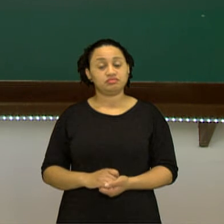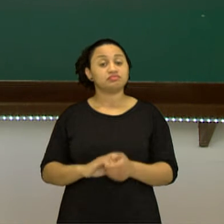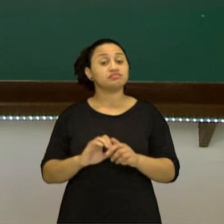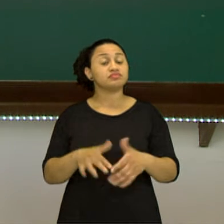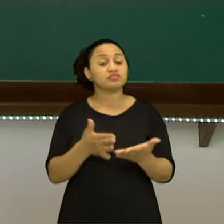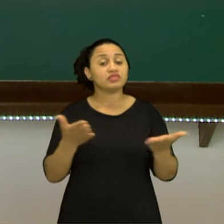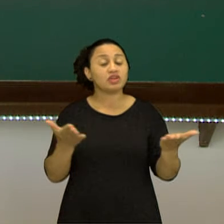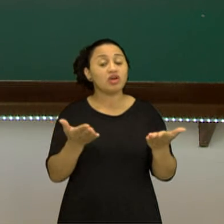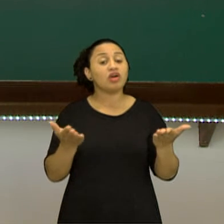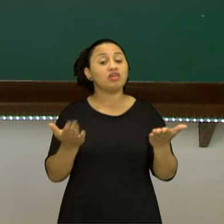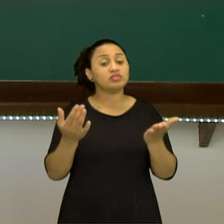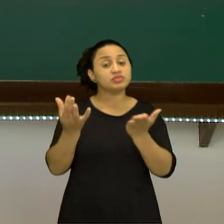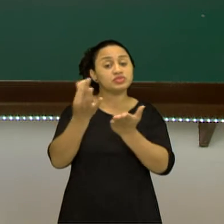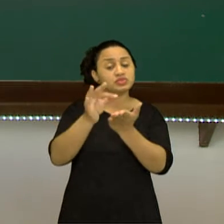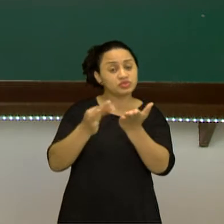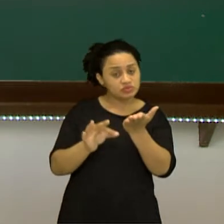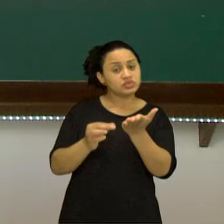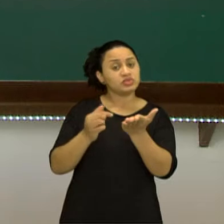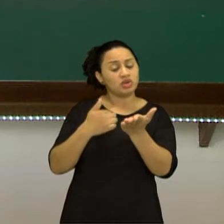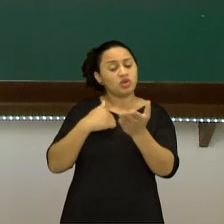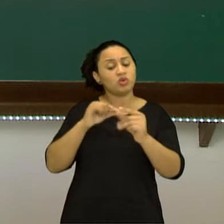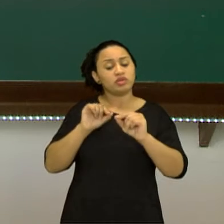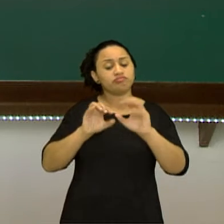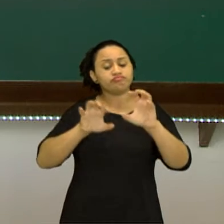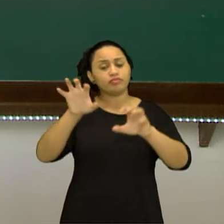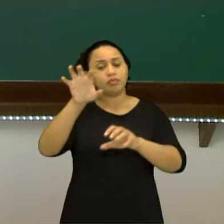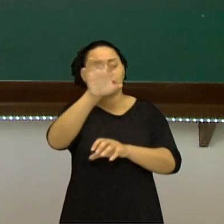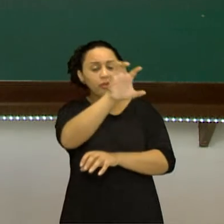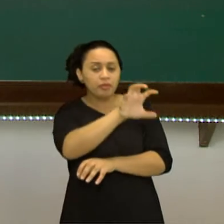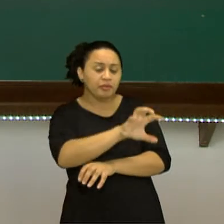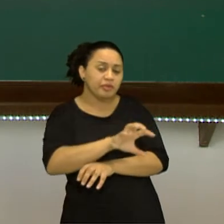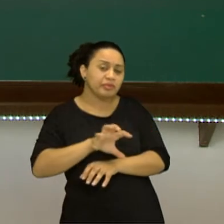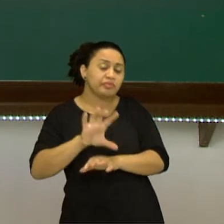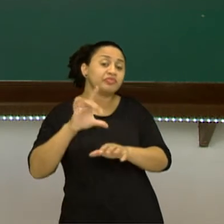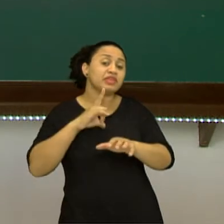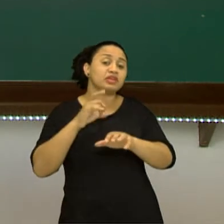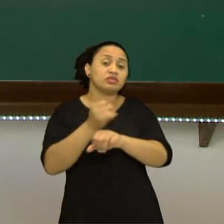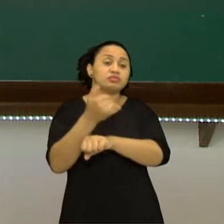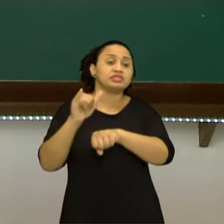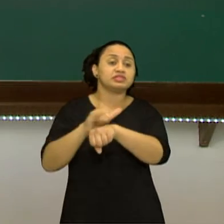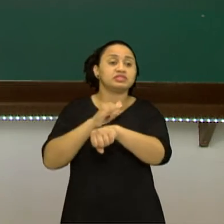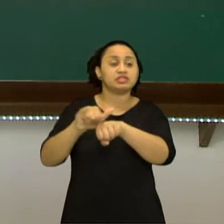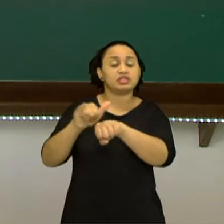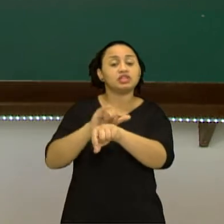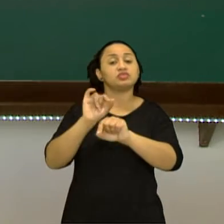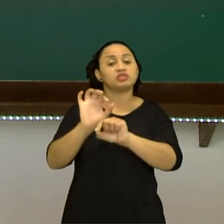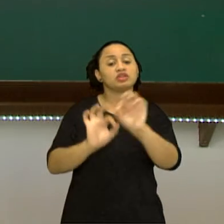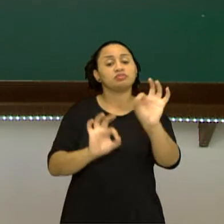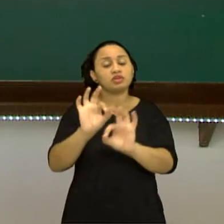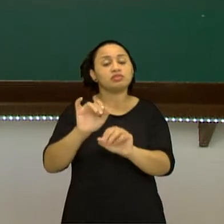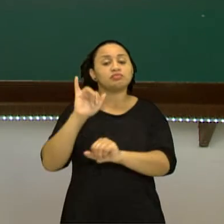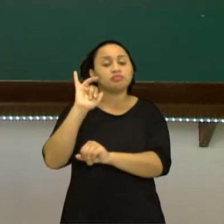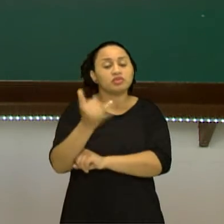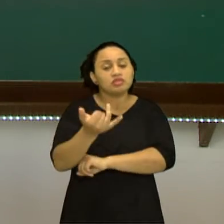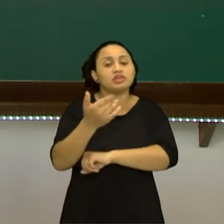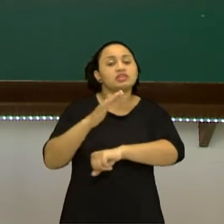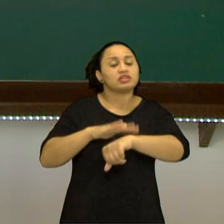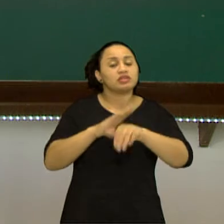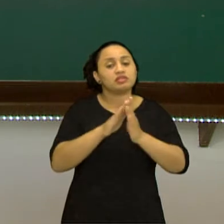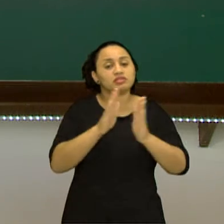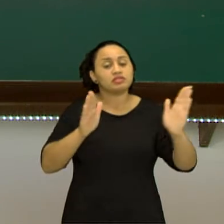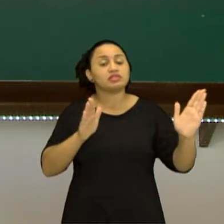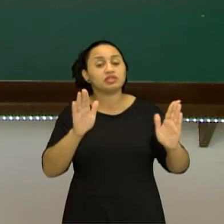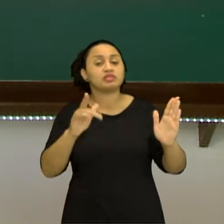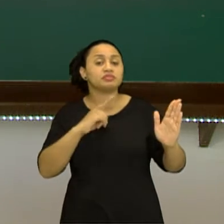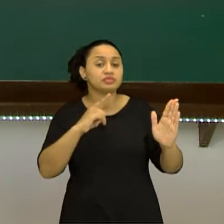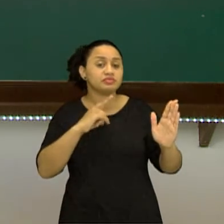Pessoal, vamos então corrigir, né, o nosso organograma, né, com estratégias aí para otimizar, para melhorar a nossa